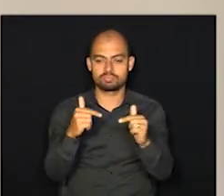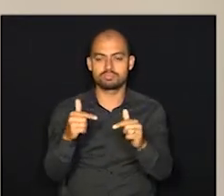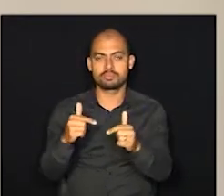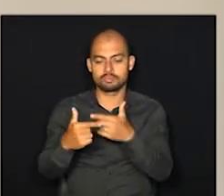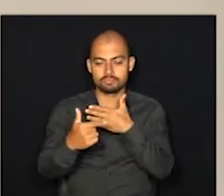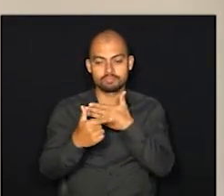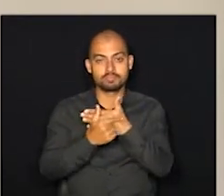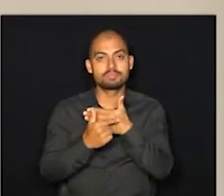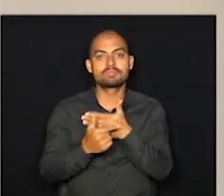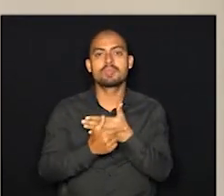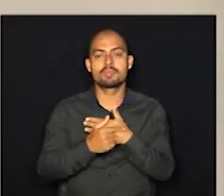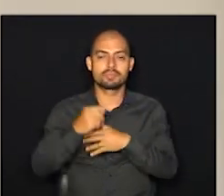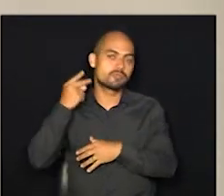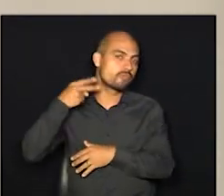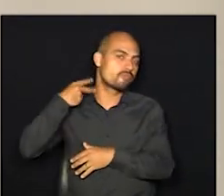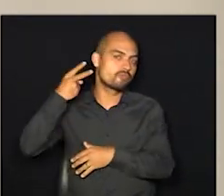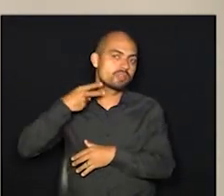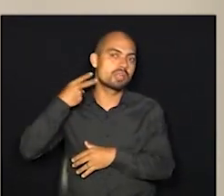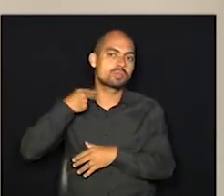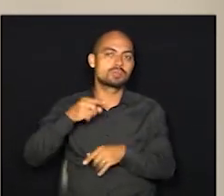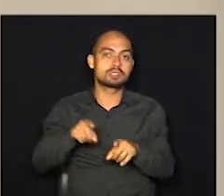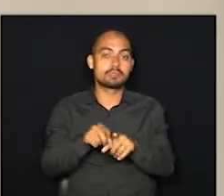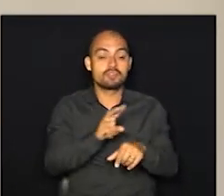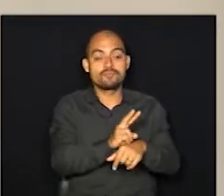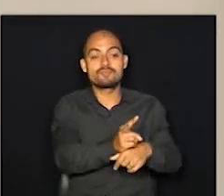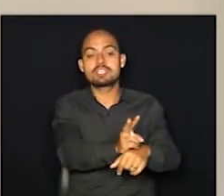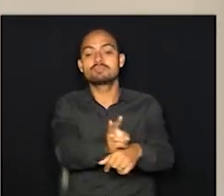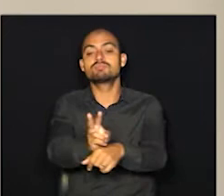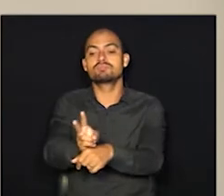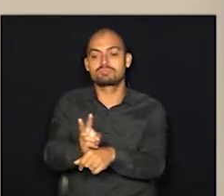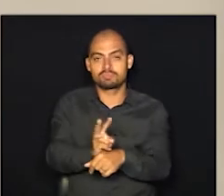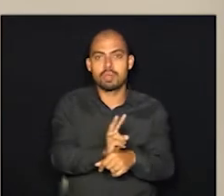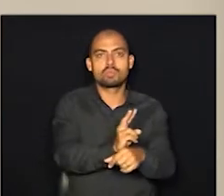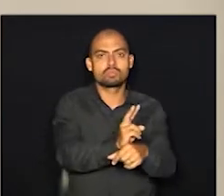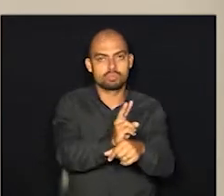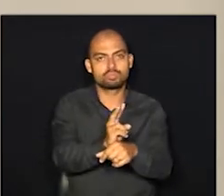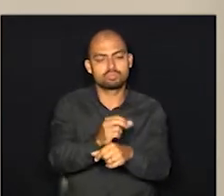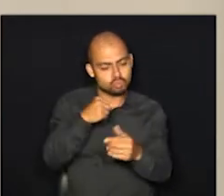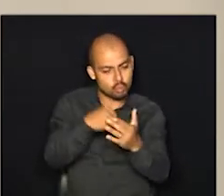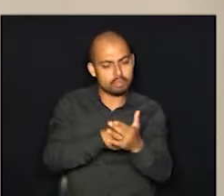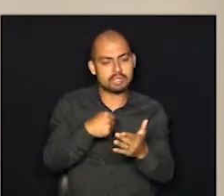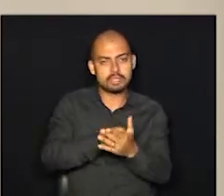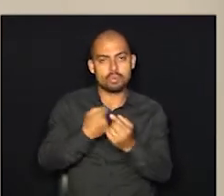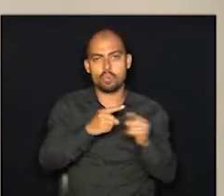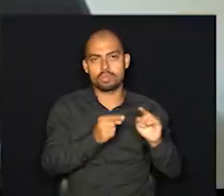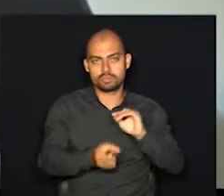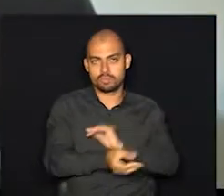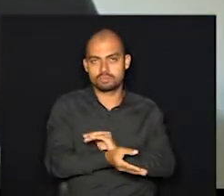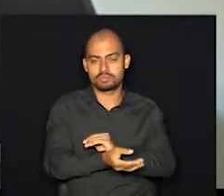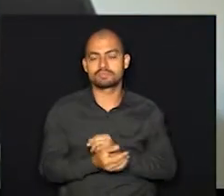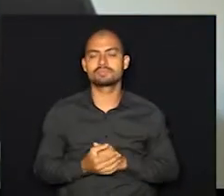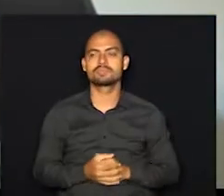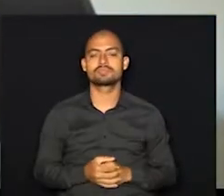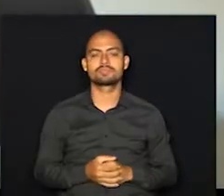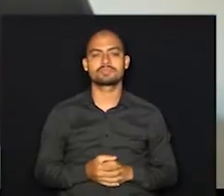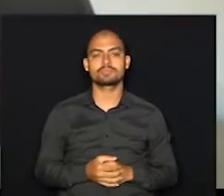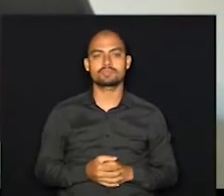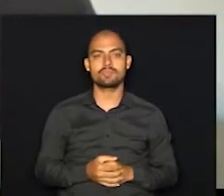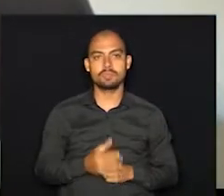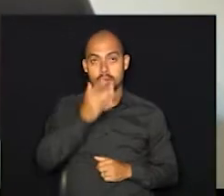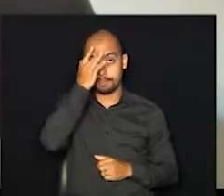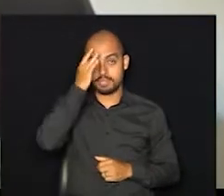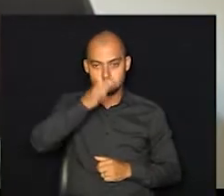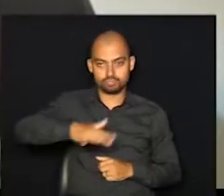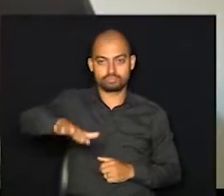exercendo o meu papel de vereador, de fiscalizador, de combatente da corrupção. Eu quero agradecer